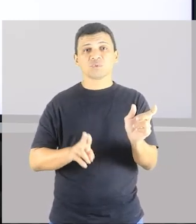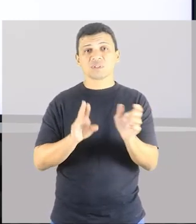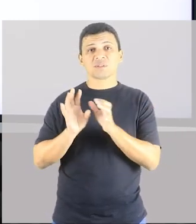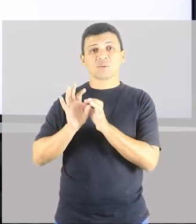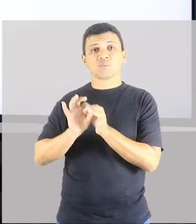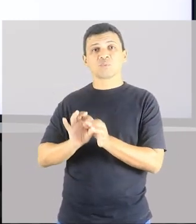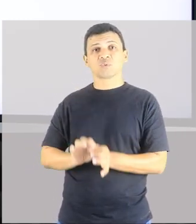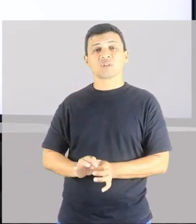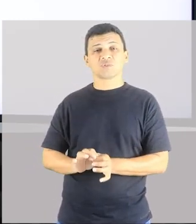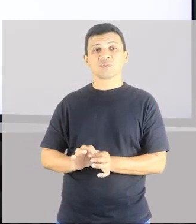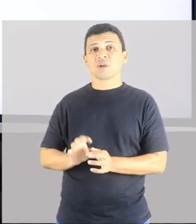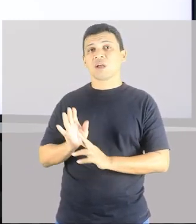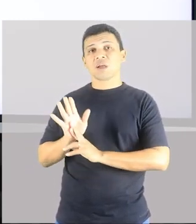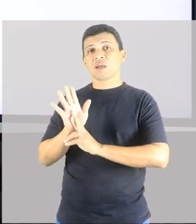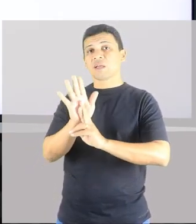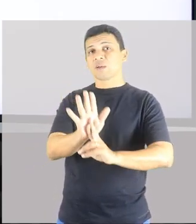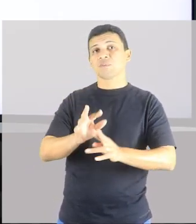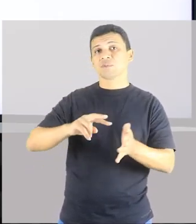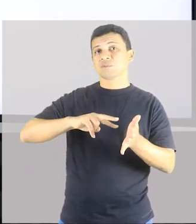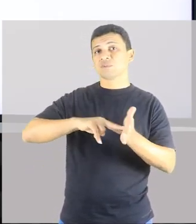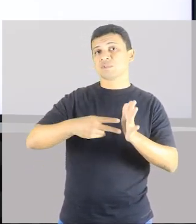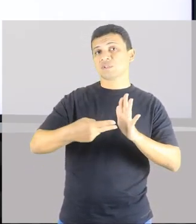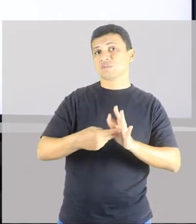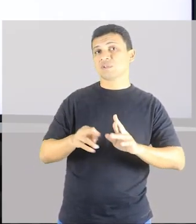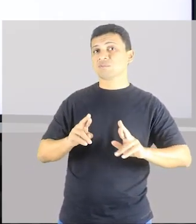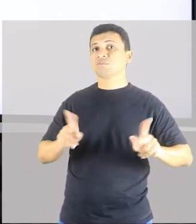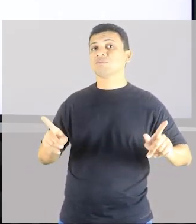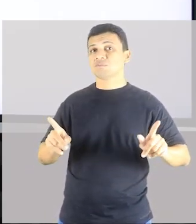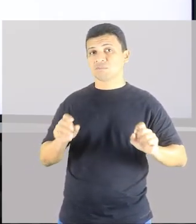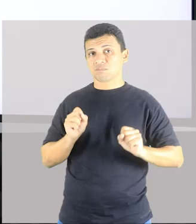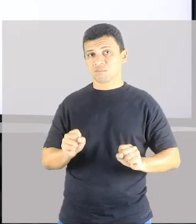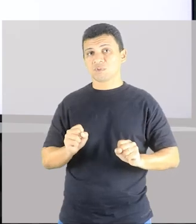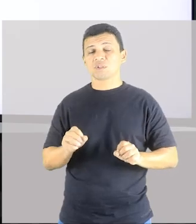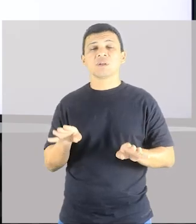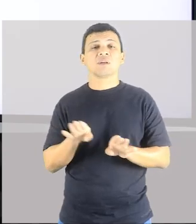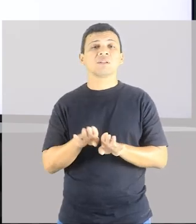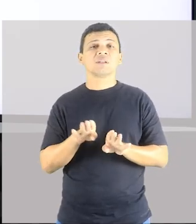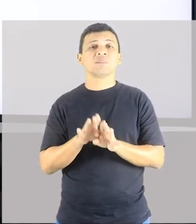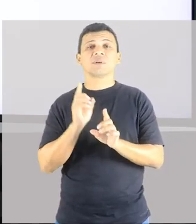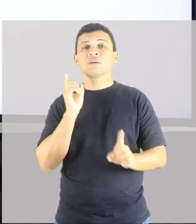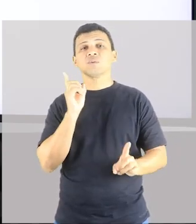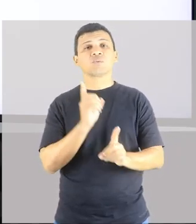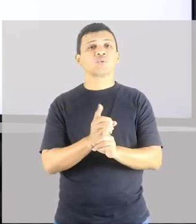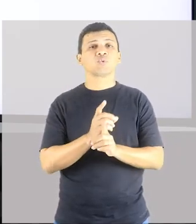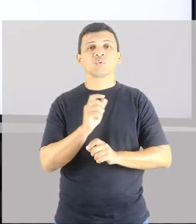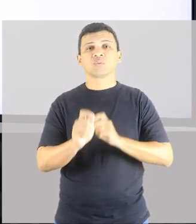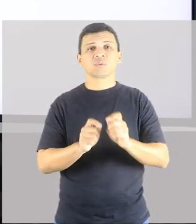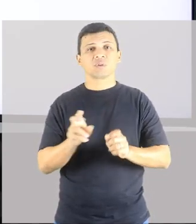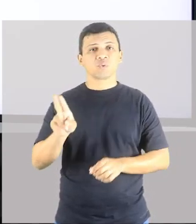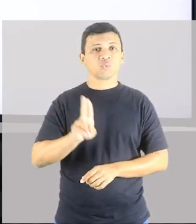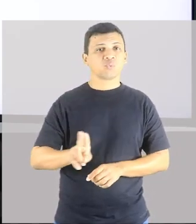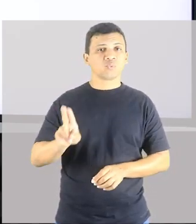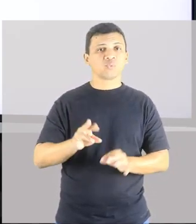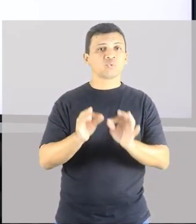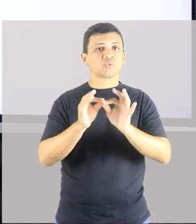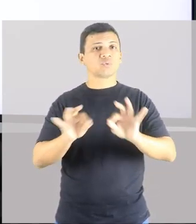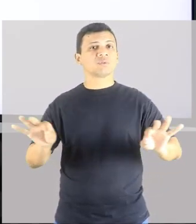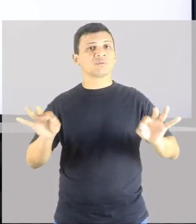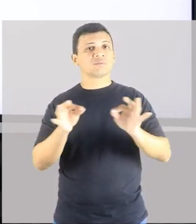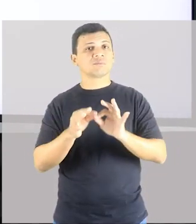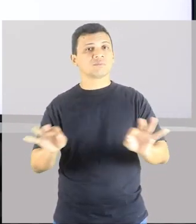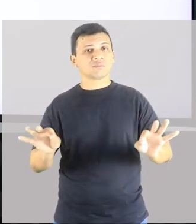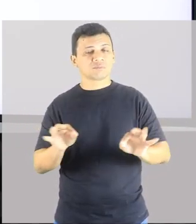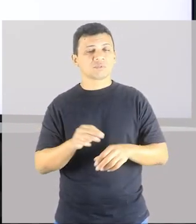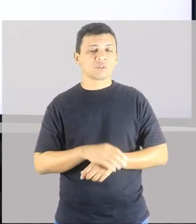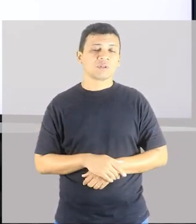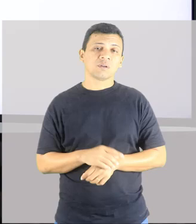contexto para representar um outro sentido. E você também pode encontrar usos sintáticos, ou seja, em